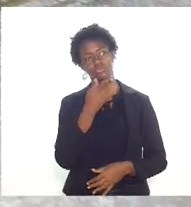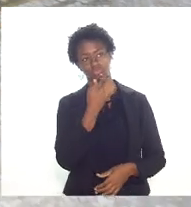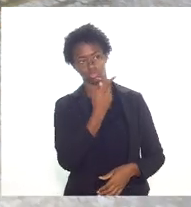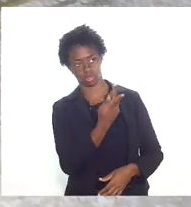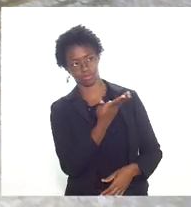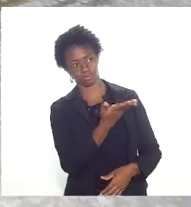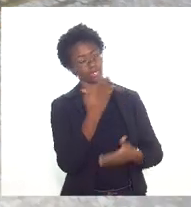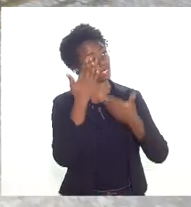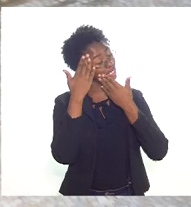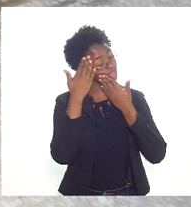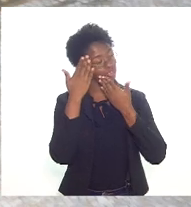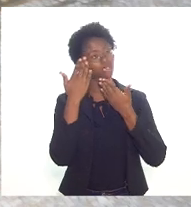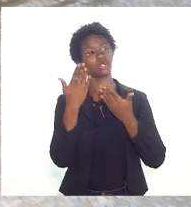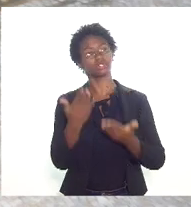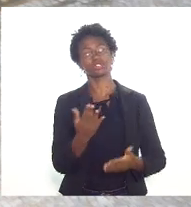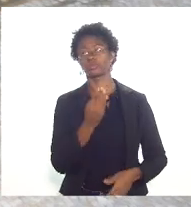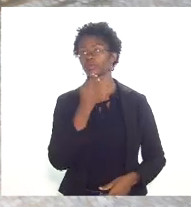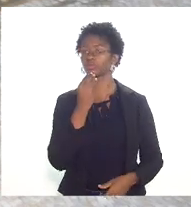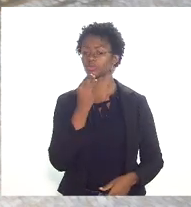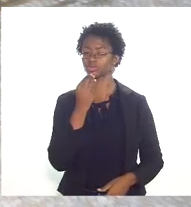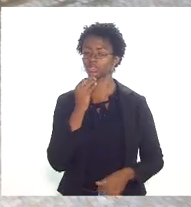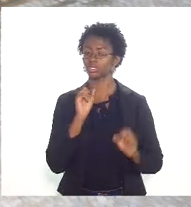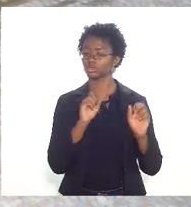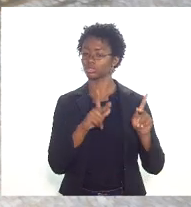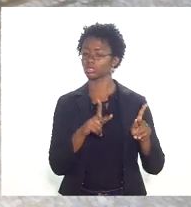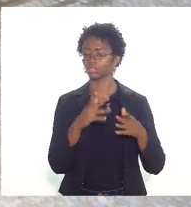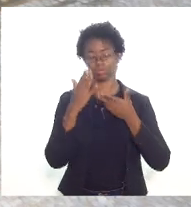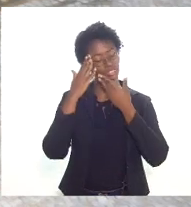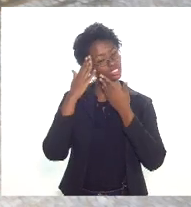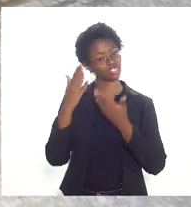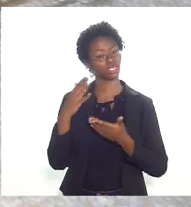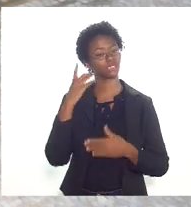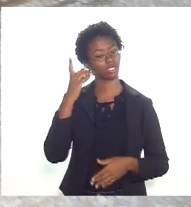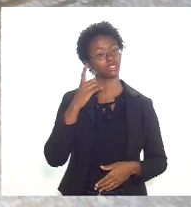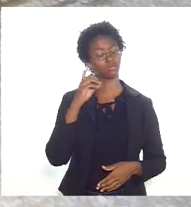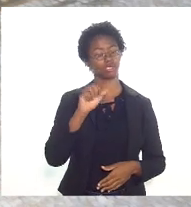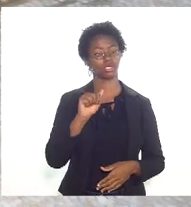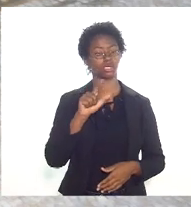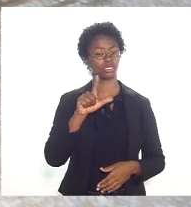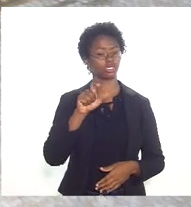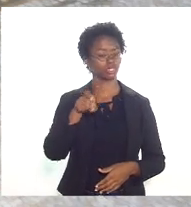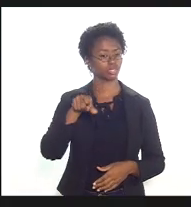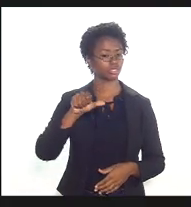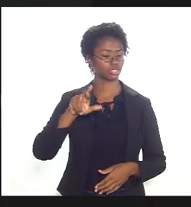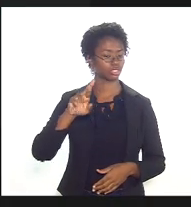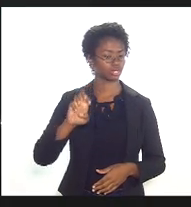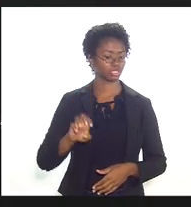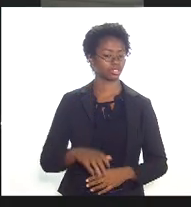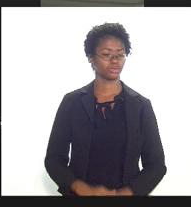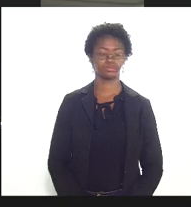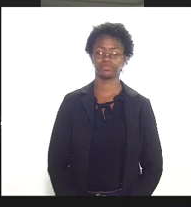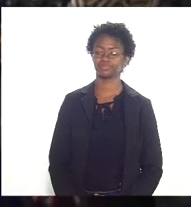vossa excelência' e Agradeço pela oportunidade muito obrigada E por causa Alexandre kinock